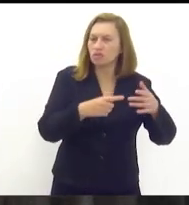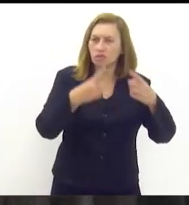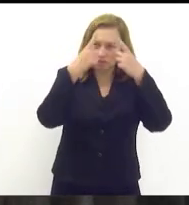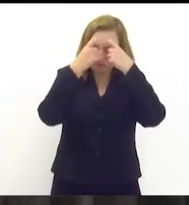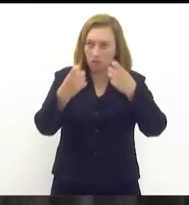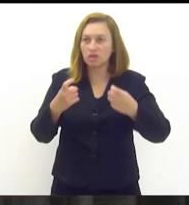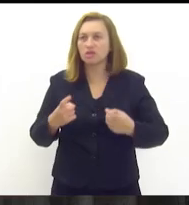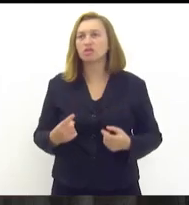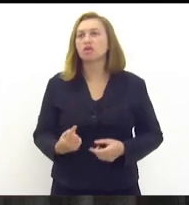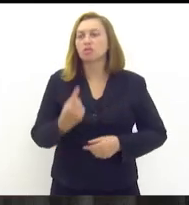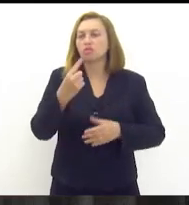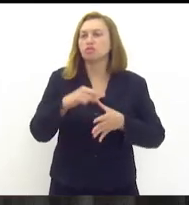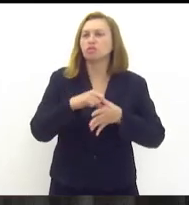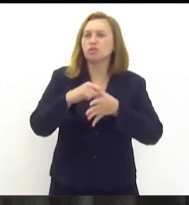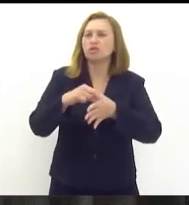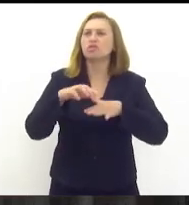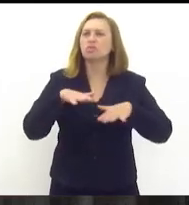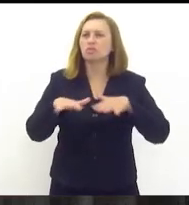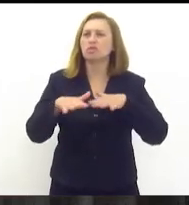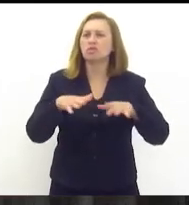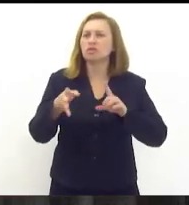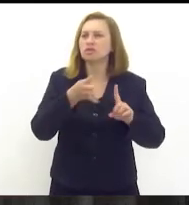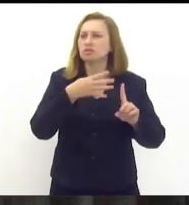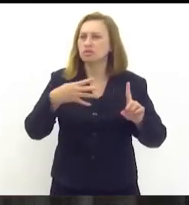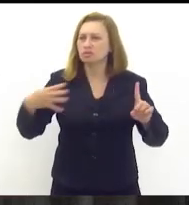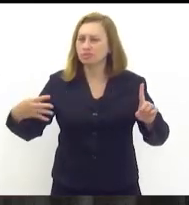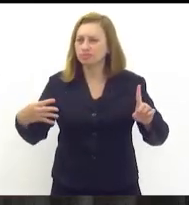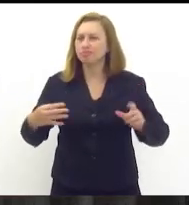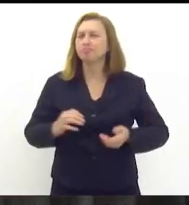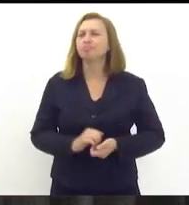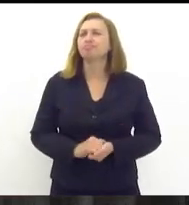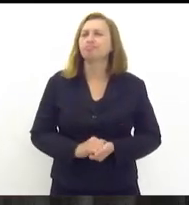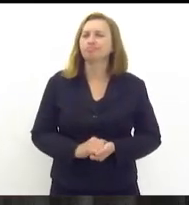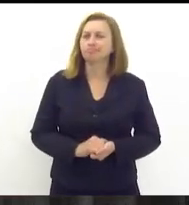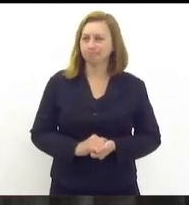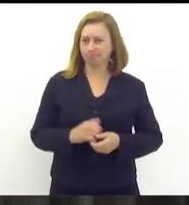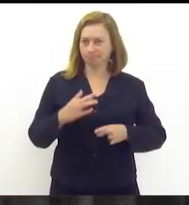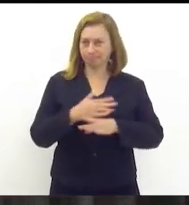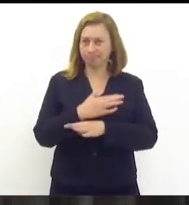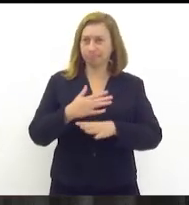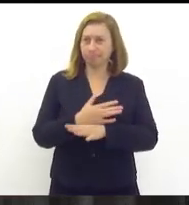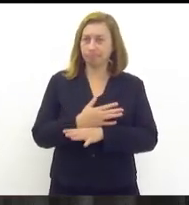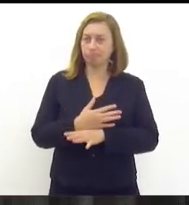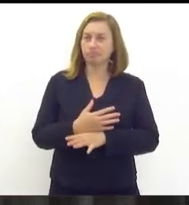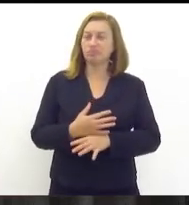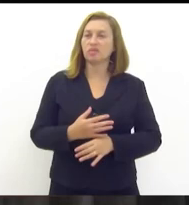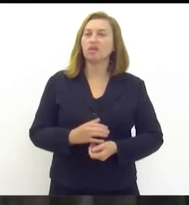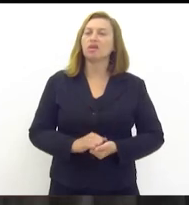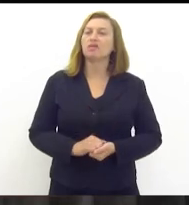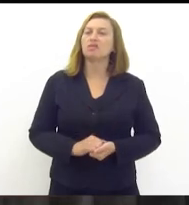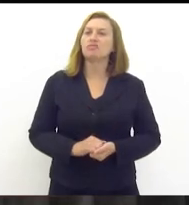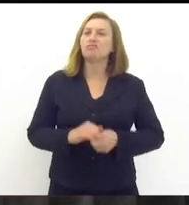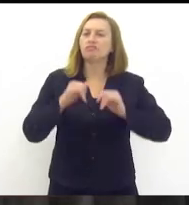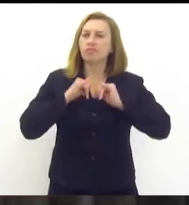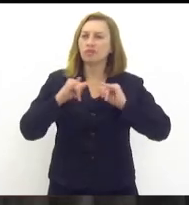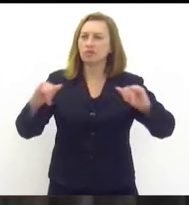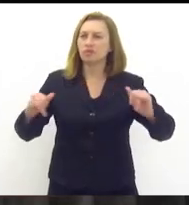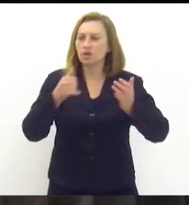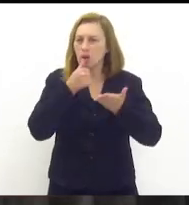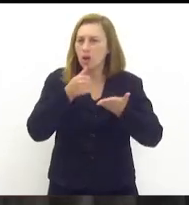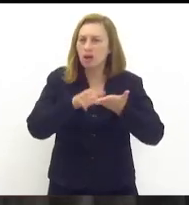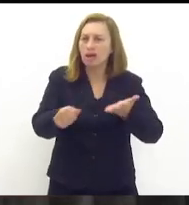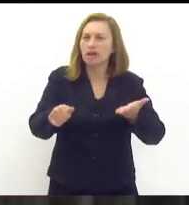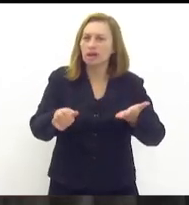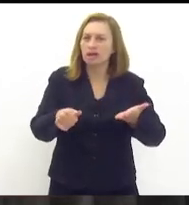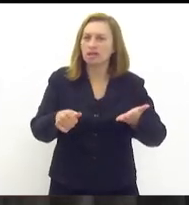um dos líderes do movimento lgb lgbtqia+ da cidade o Fer Borges divulgou uma carta aberta